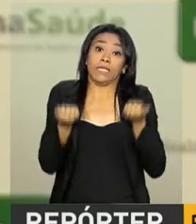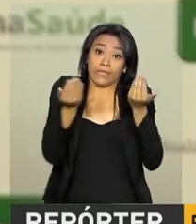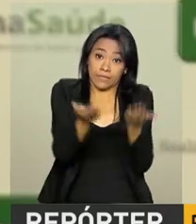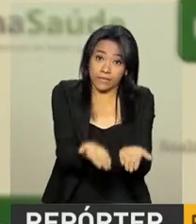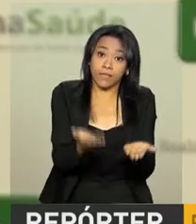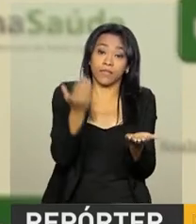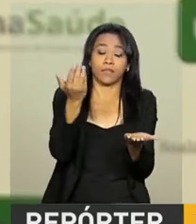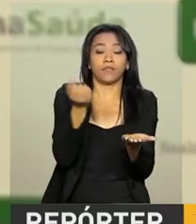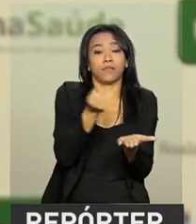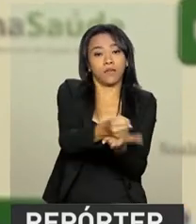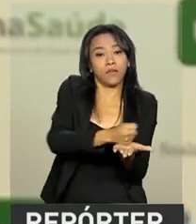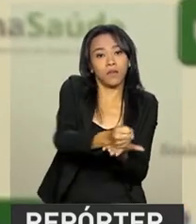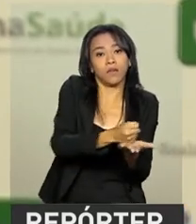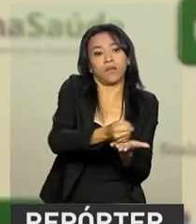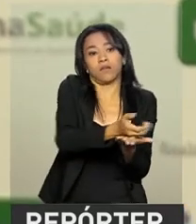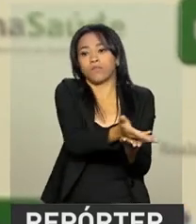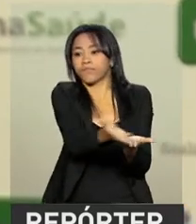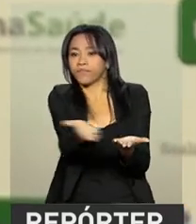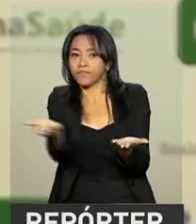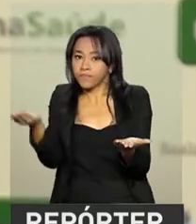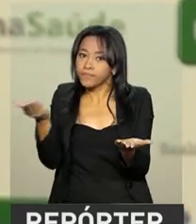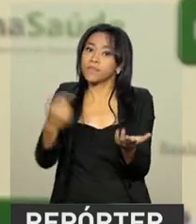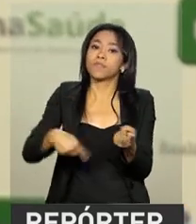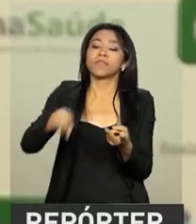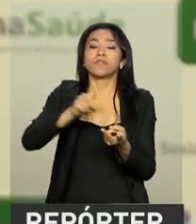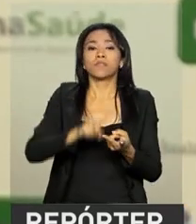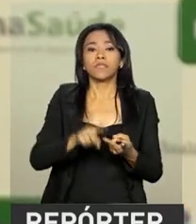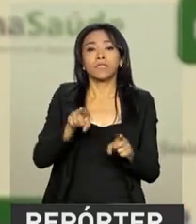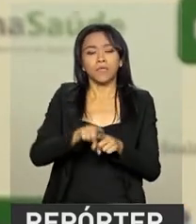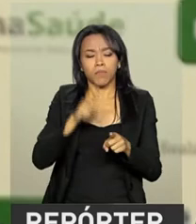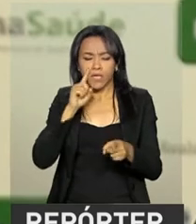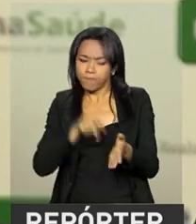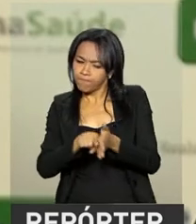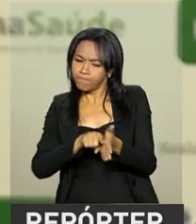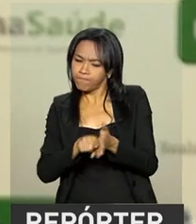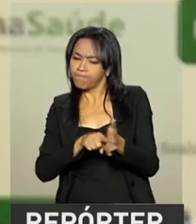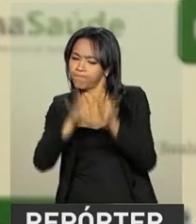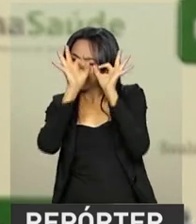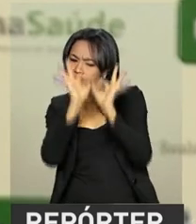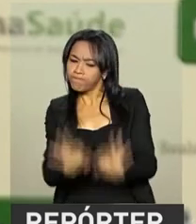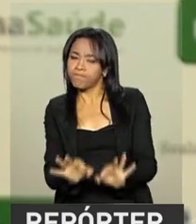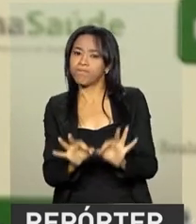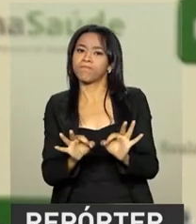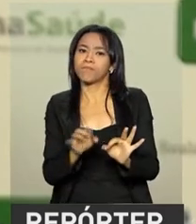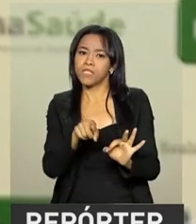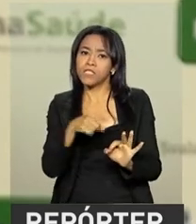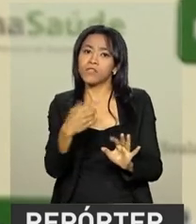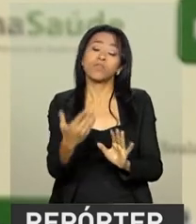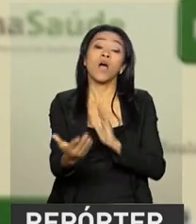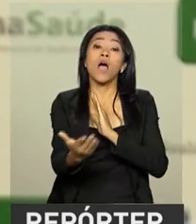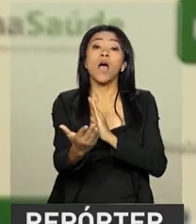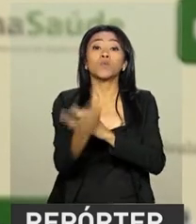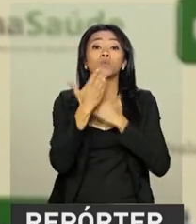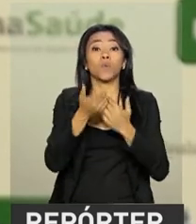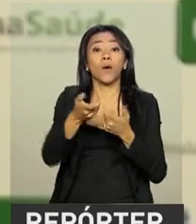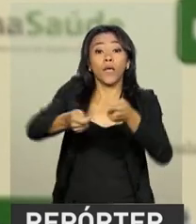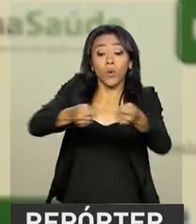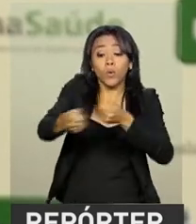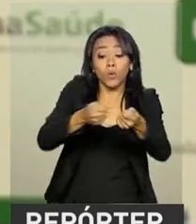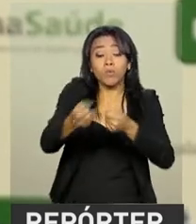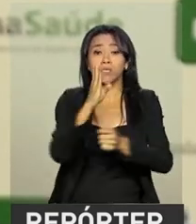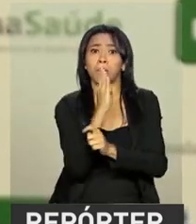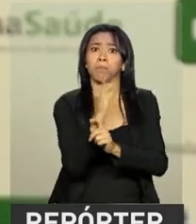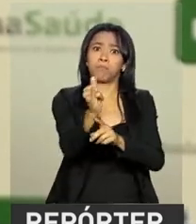e de precisão também no diagnóstico então isso nos permitirá economizar muitos bilhões de reais